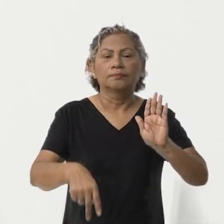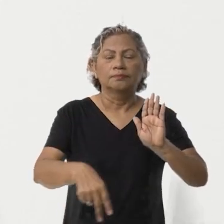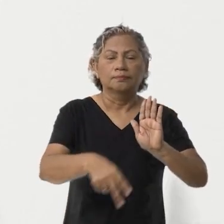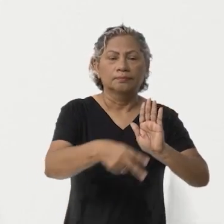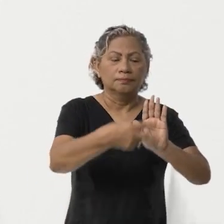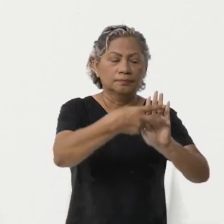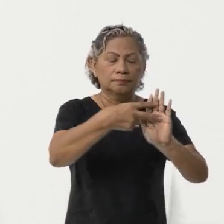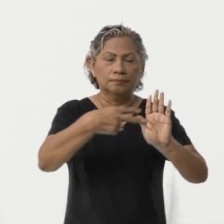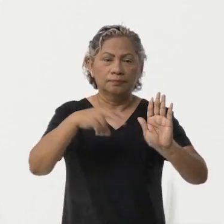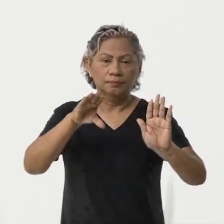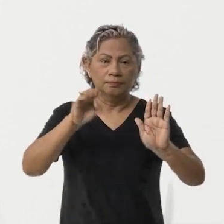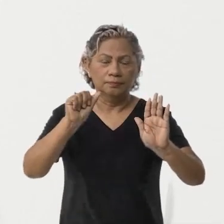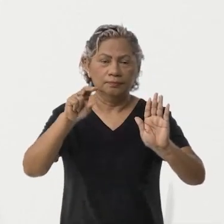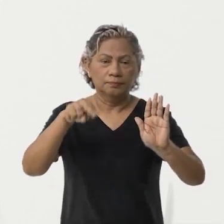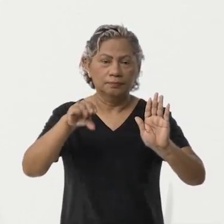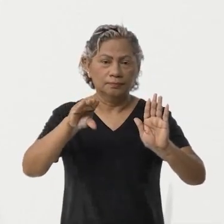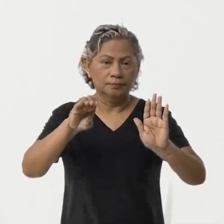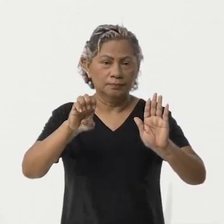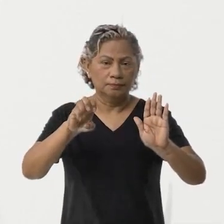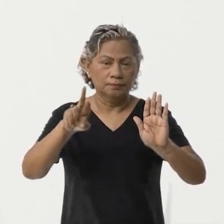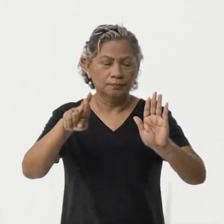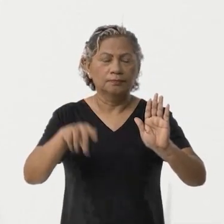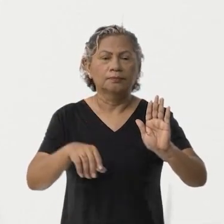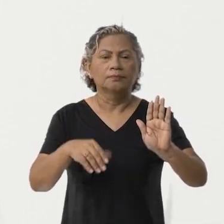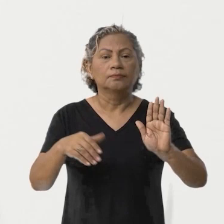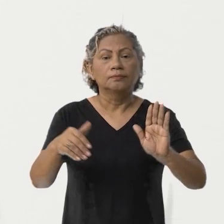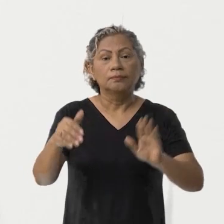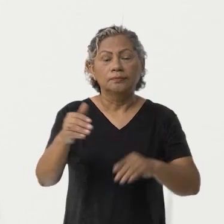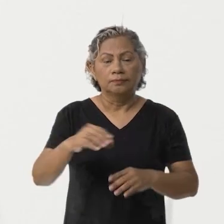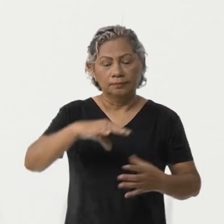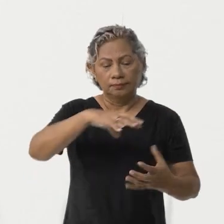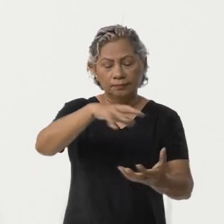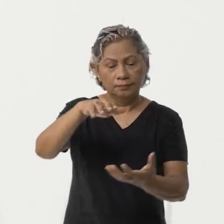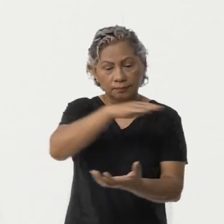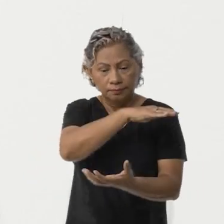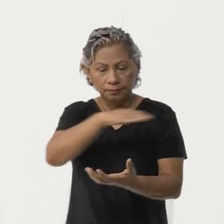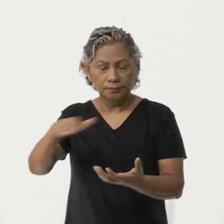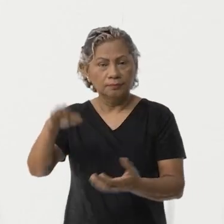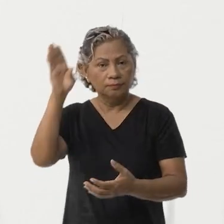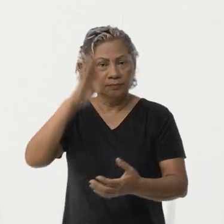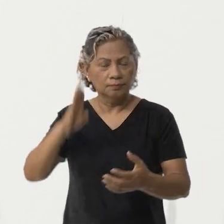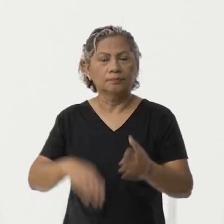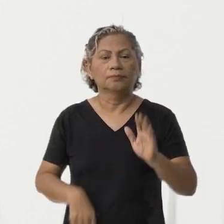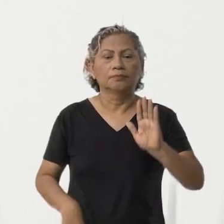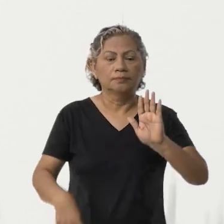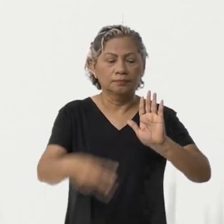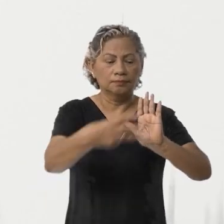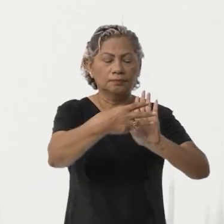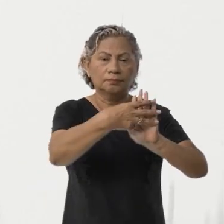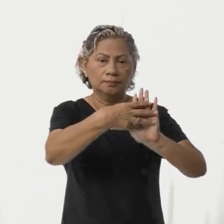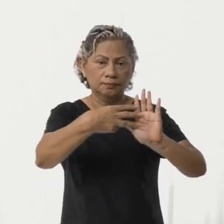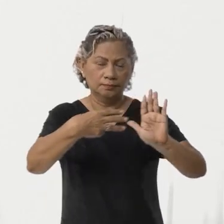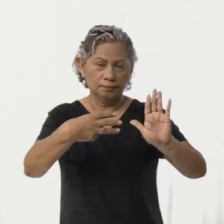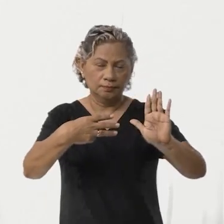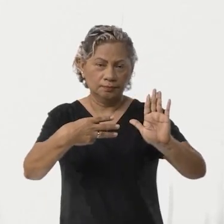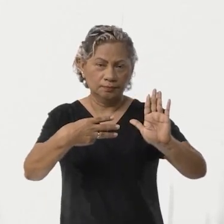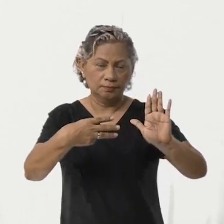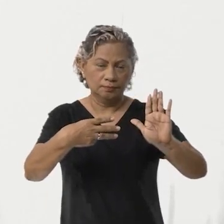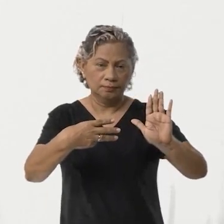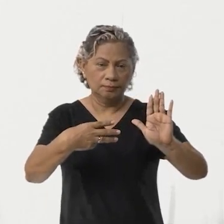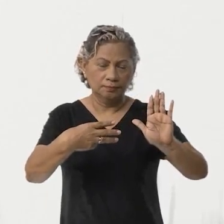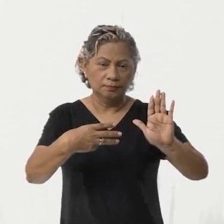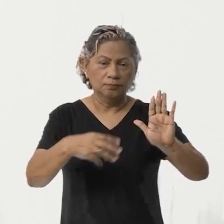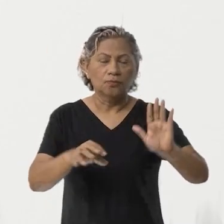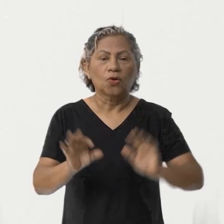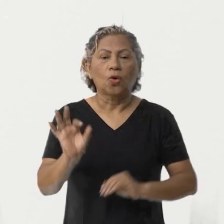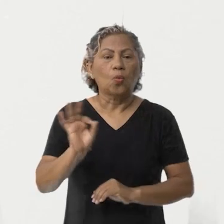é o trópico que corta o Brasil? É o Trópico de Capricórnio, ok? Não confundam. O Trópico de